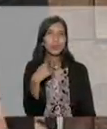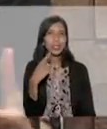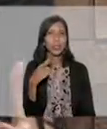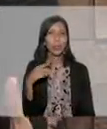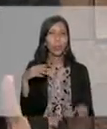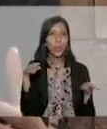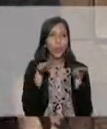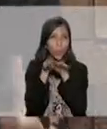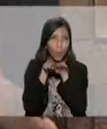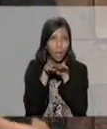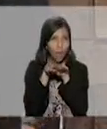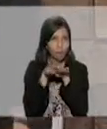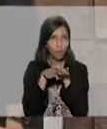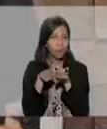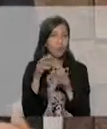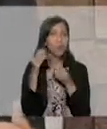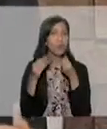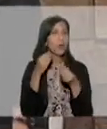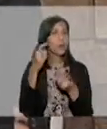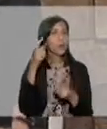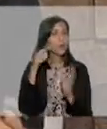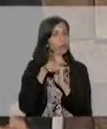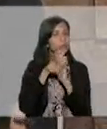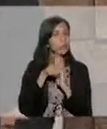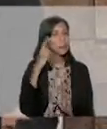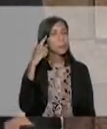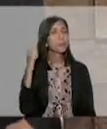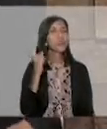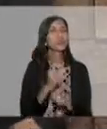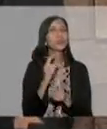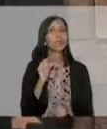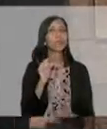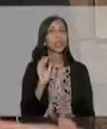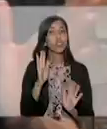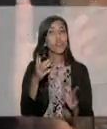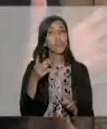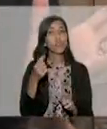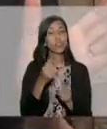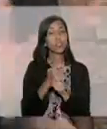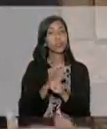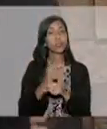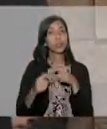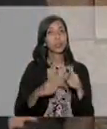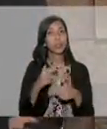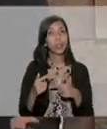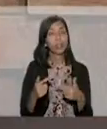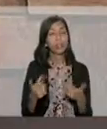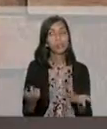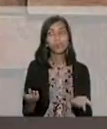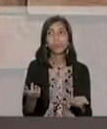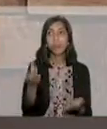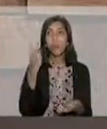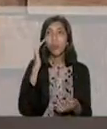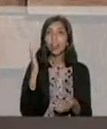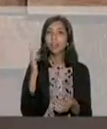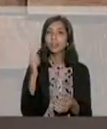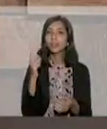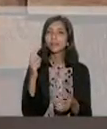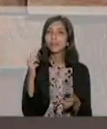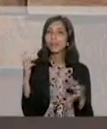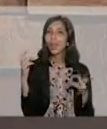o mesmo patamar que eles. Qual é a tua análise sobre isso? Você já está há 20 anos na Globo, né? Eu acho que é só você fazer